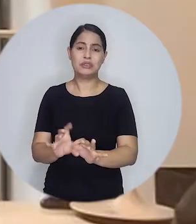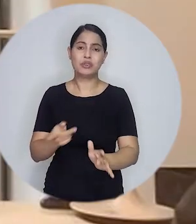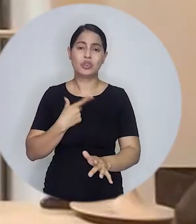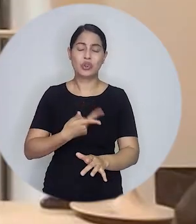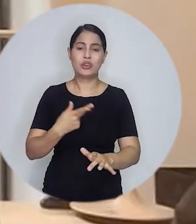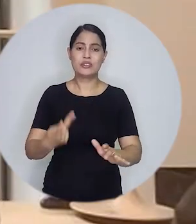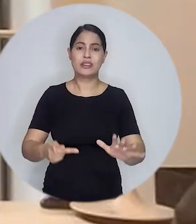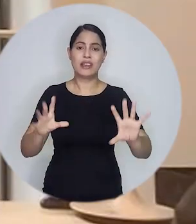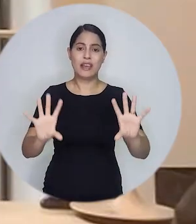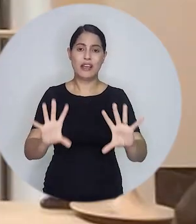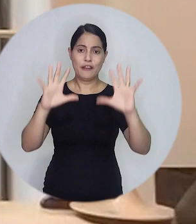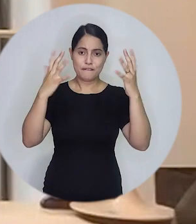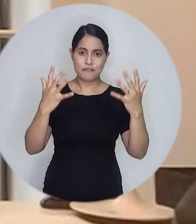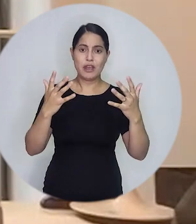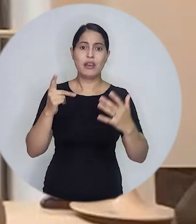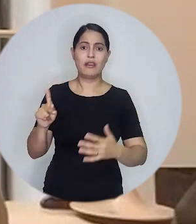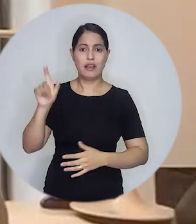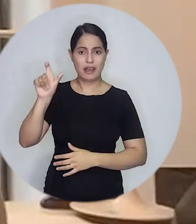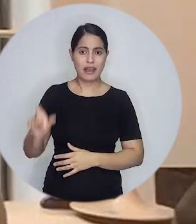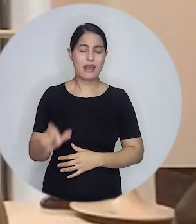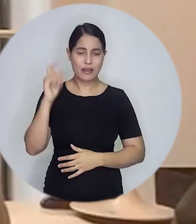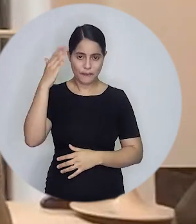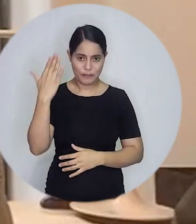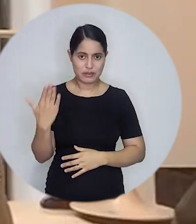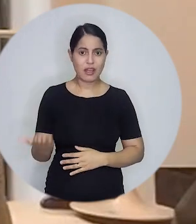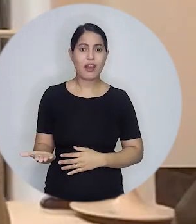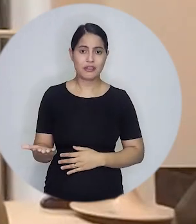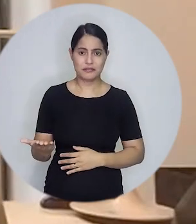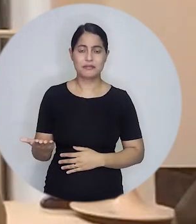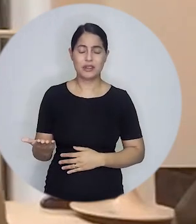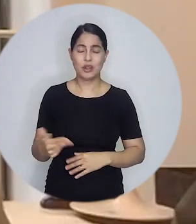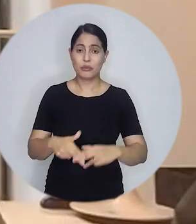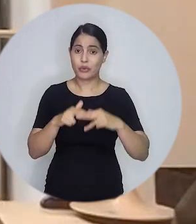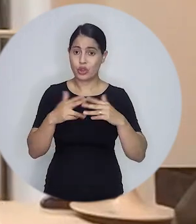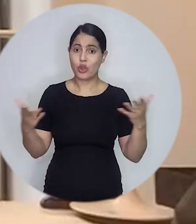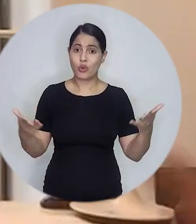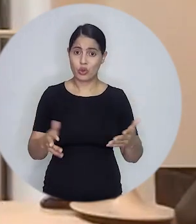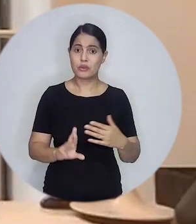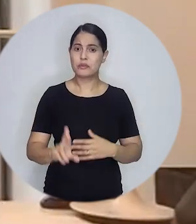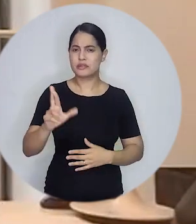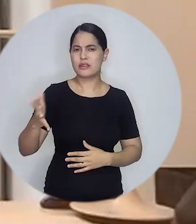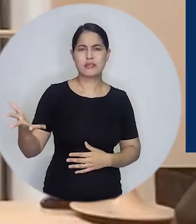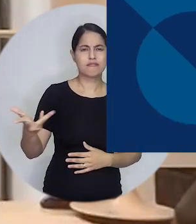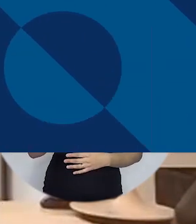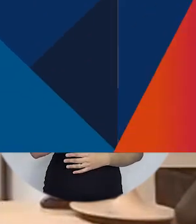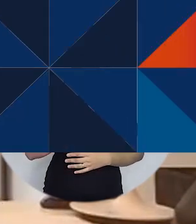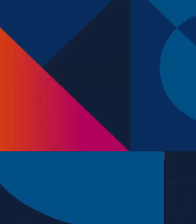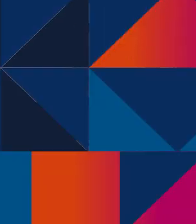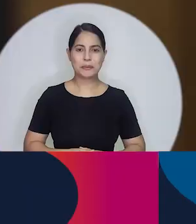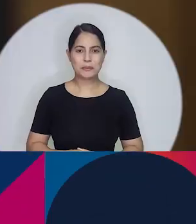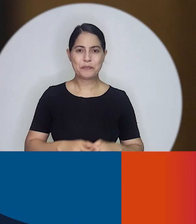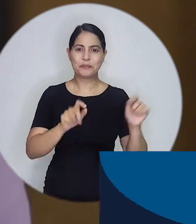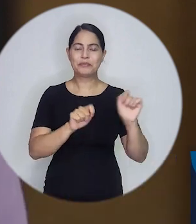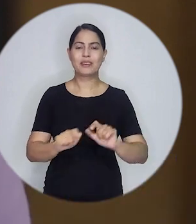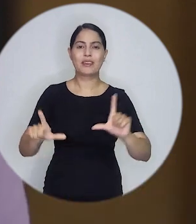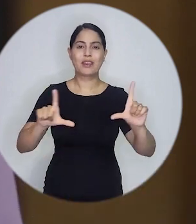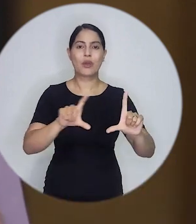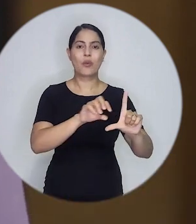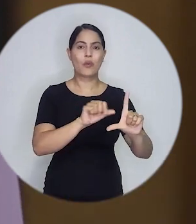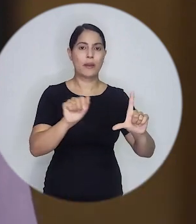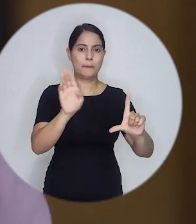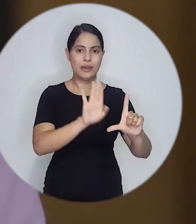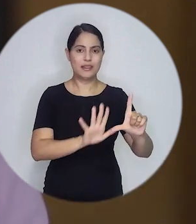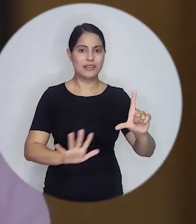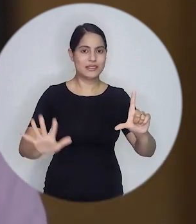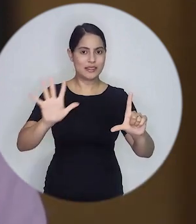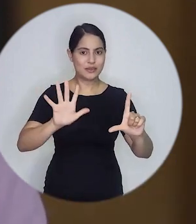talvez esse evento que nós montamos em homenagem a ele, com uma representatividade tão grande. Este programa é